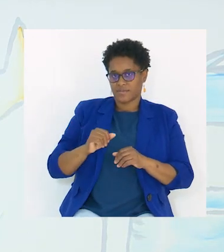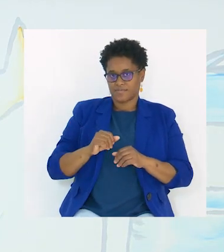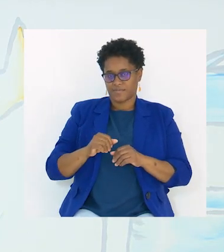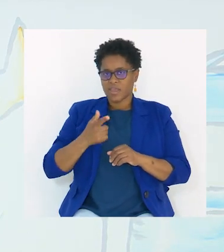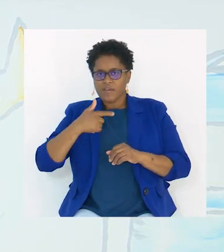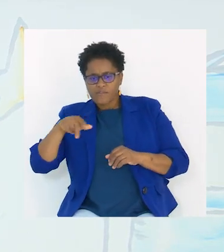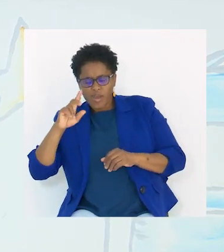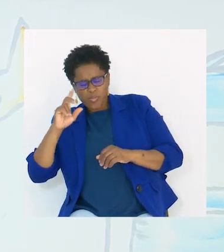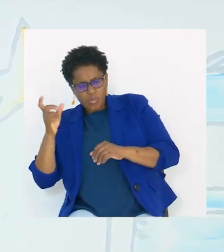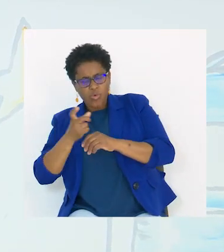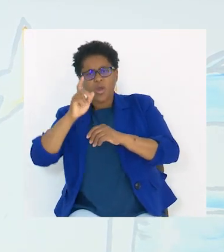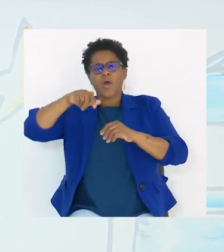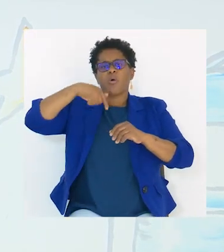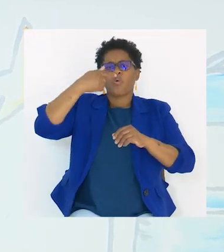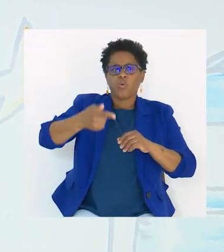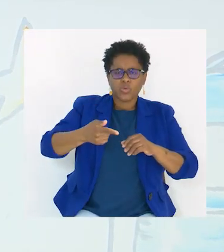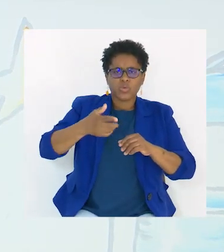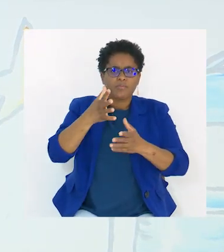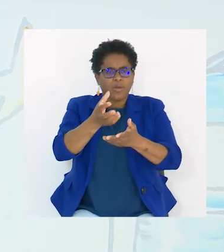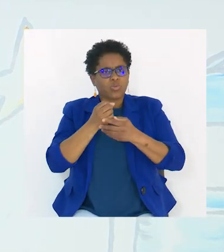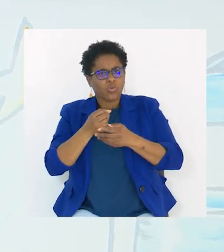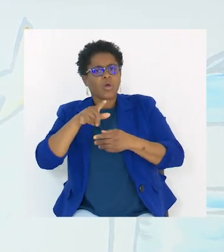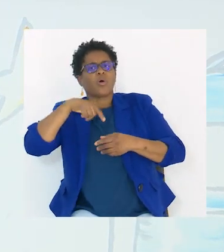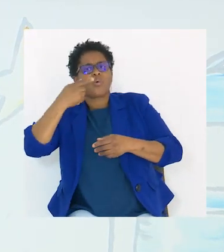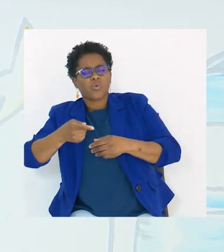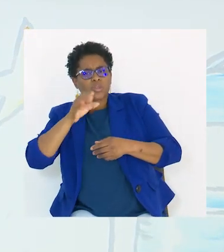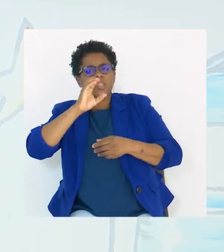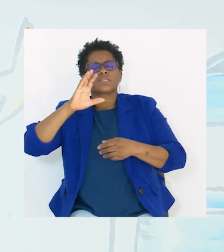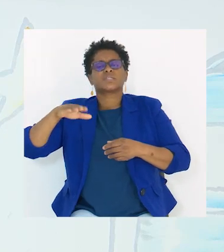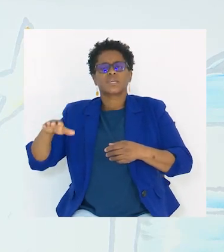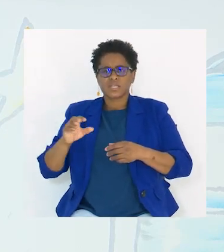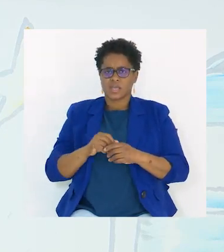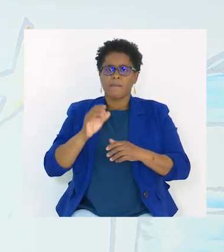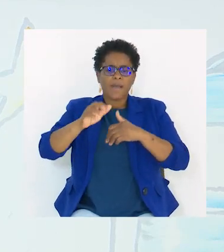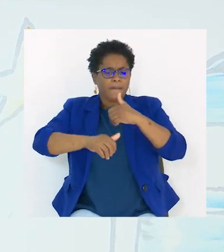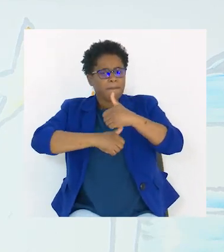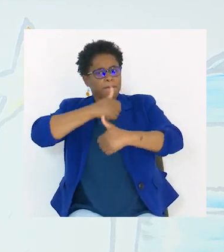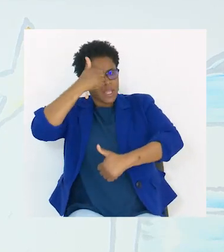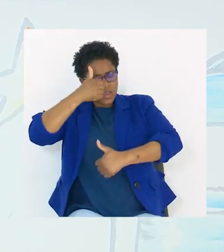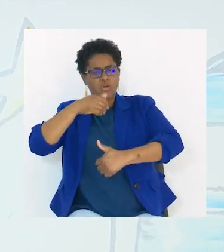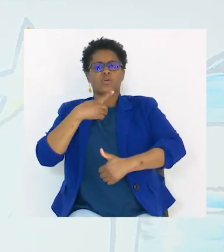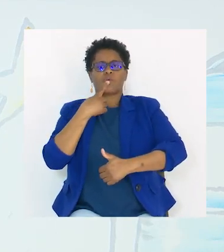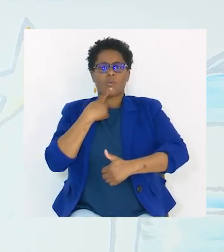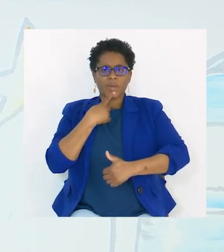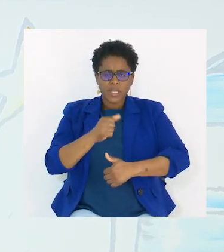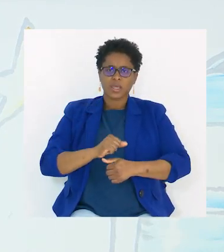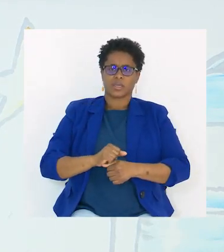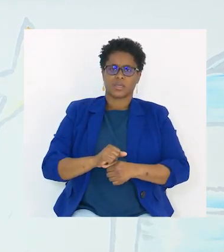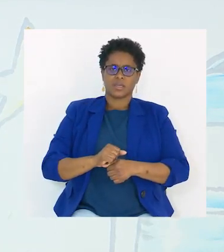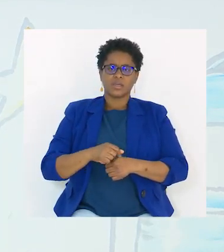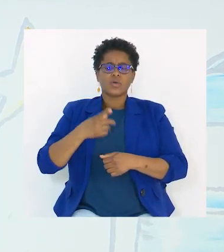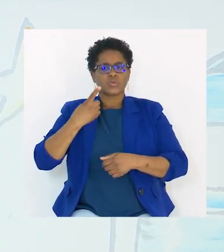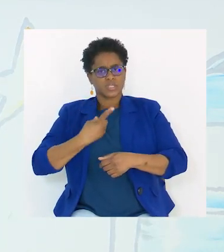recorre às outras ciências para melhor compreender o